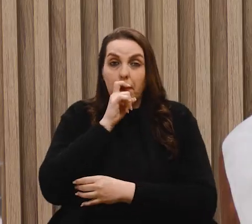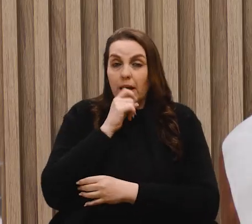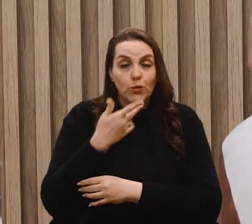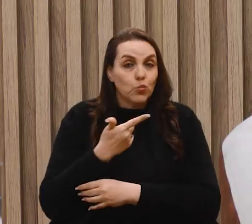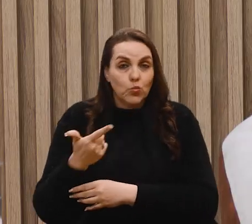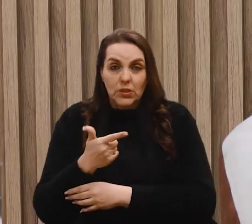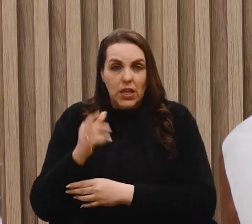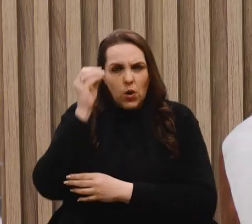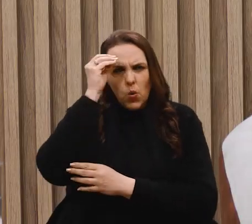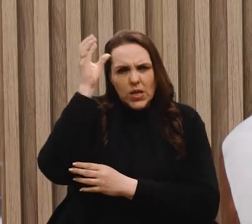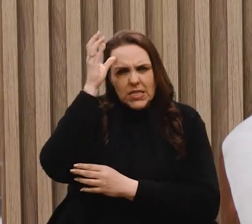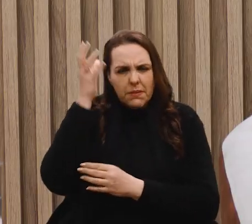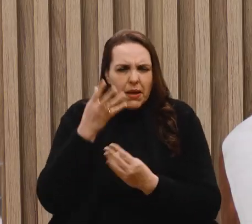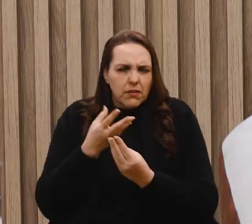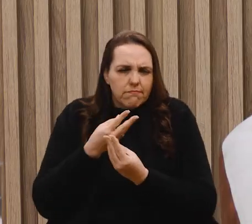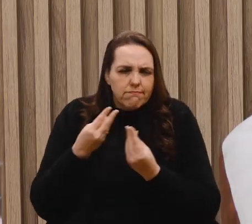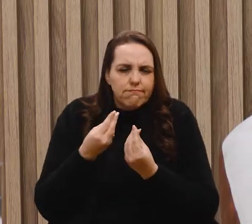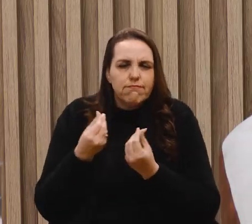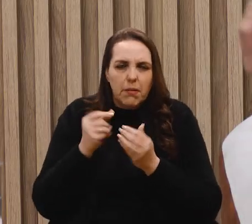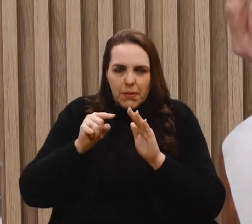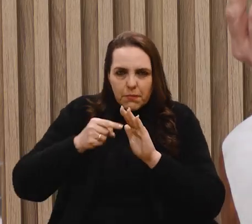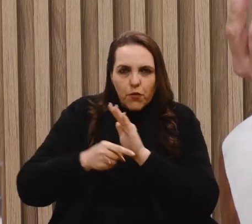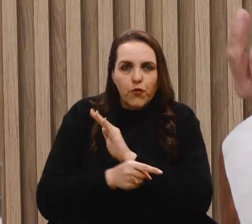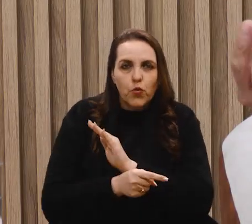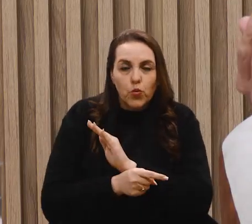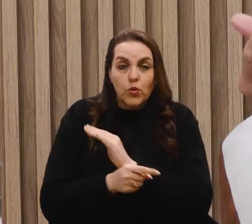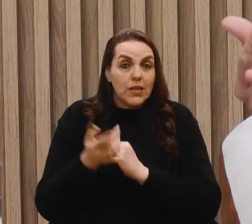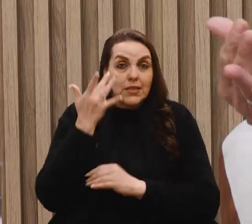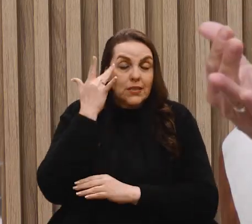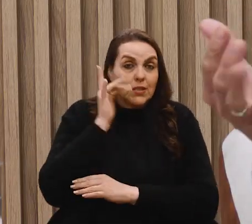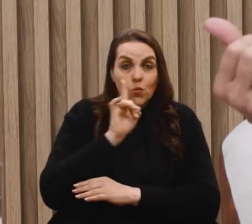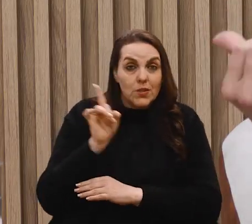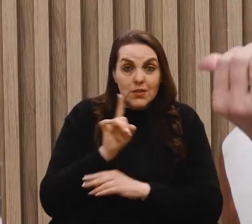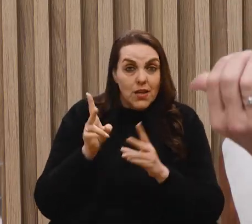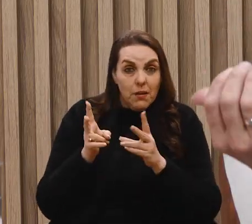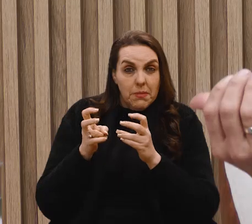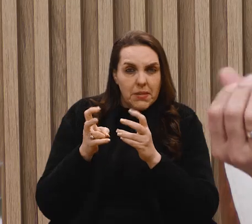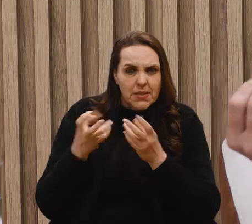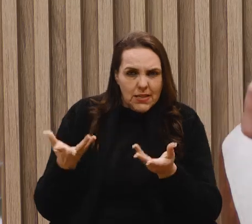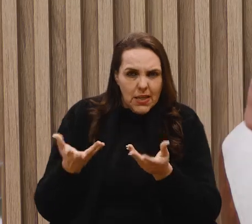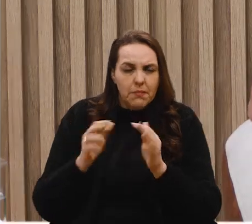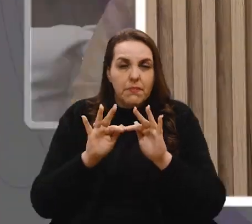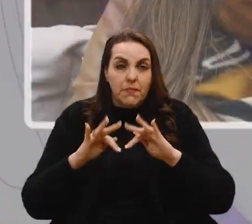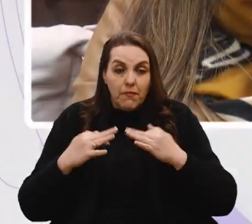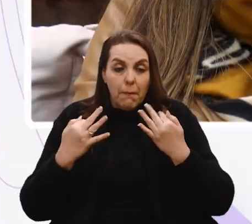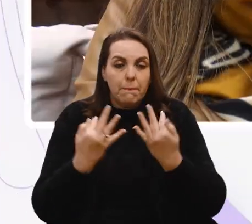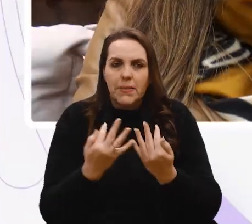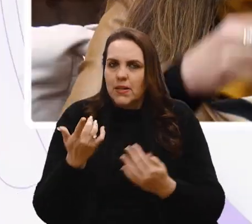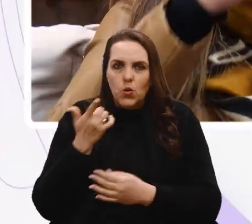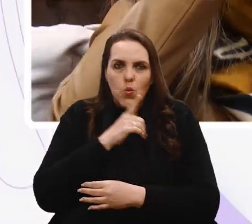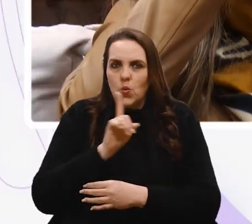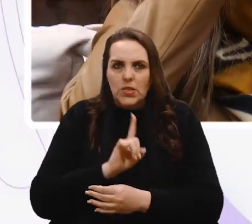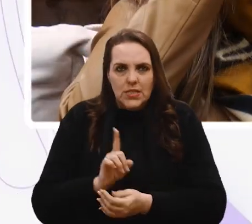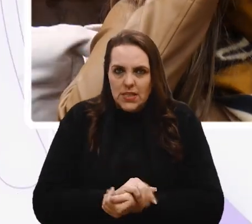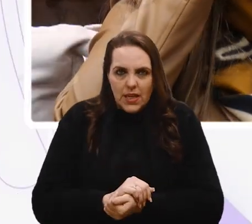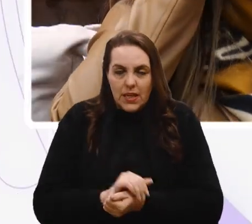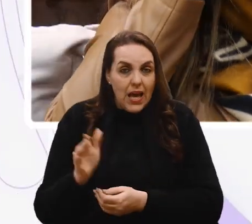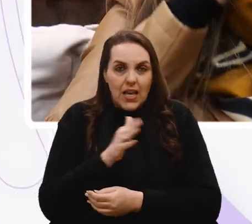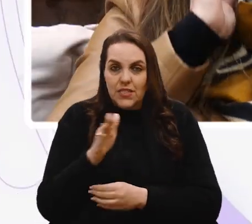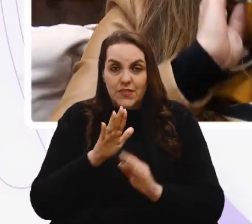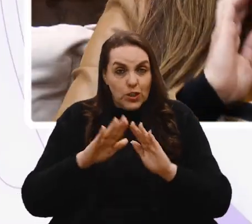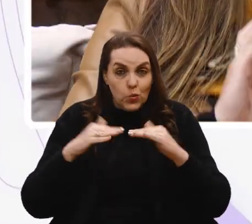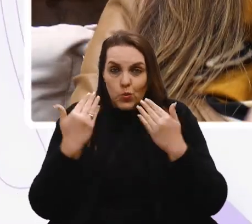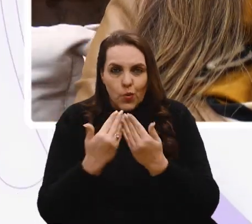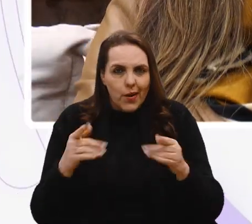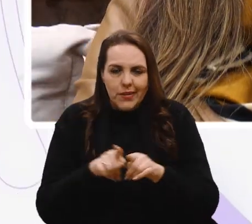mais requintado e mais profundo e não sabe perceber, a família não consegue, nem às vezes a escola